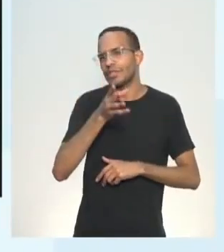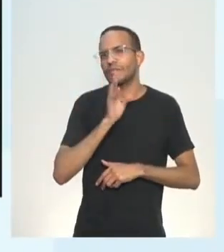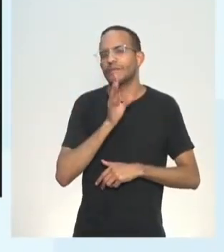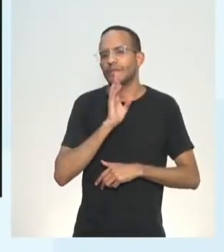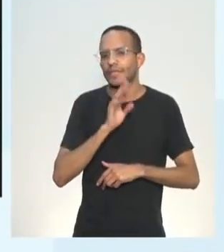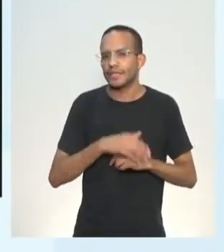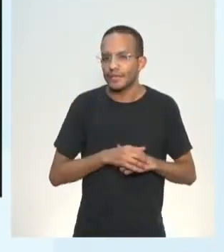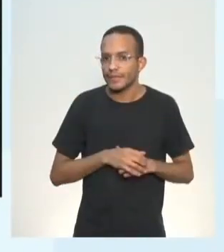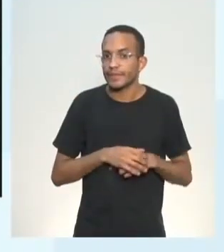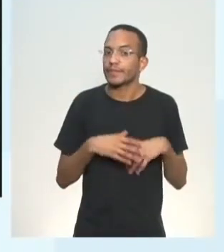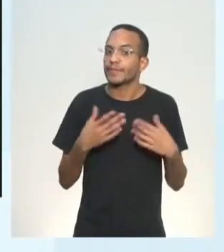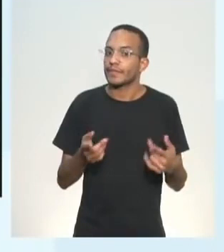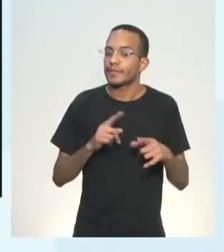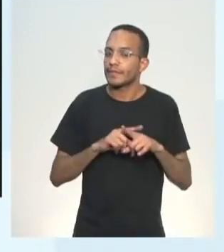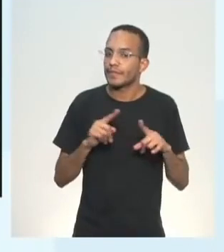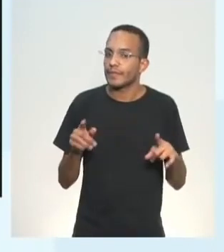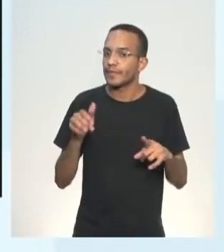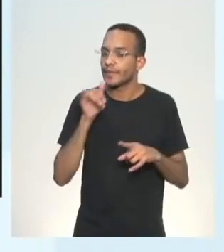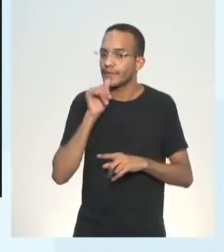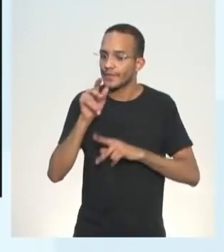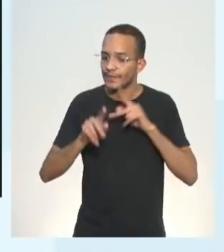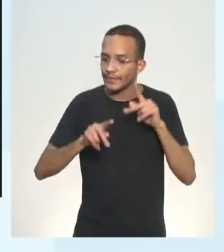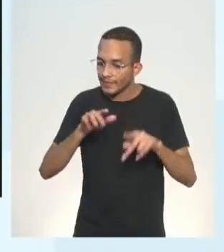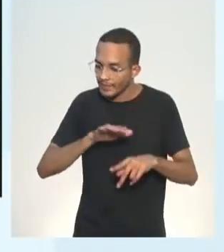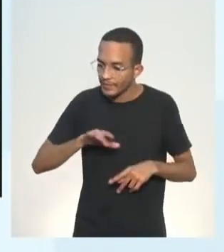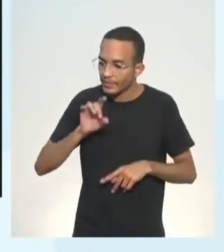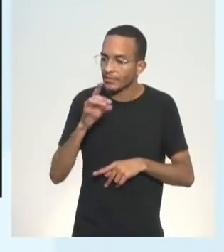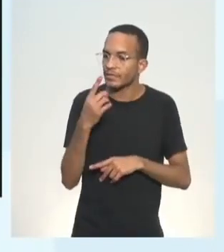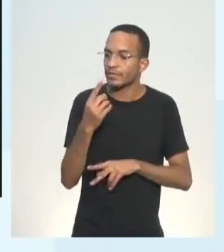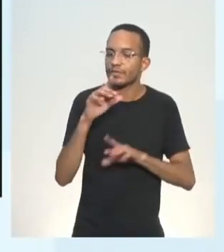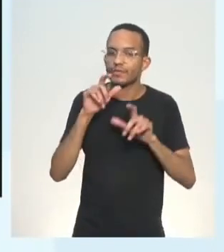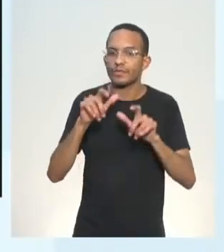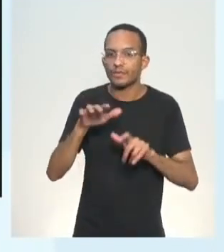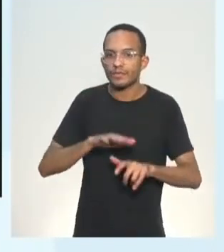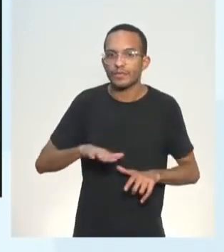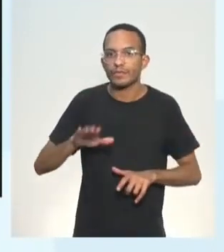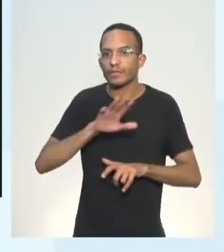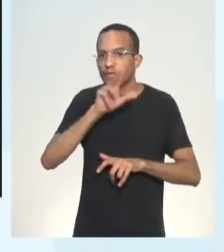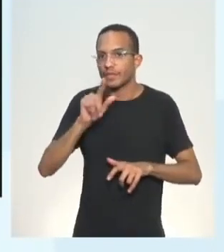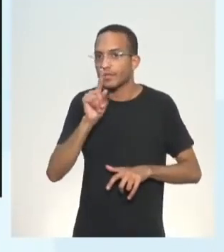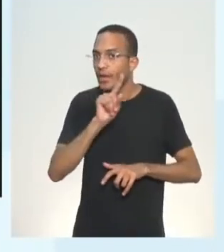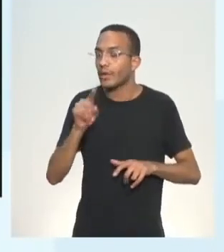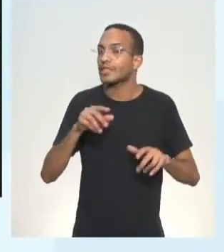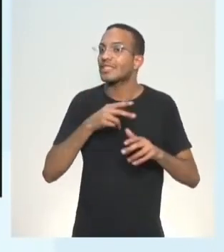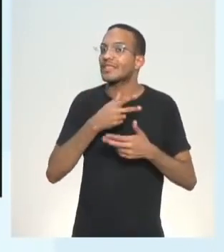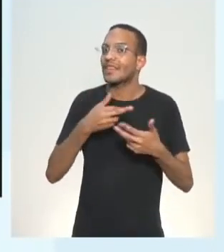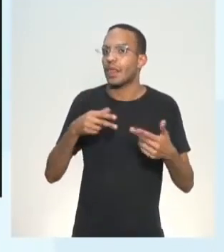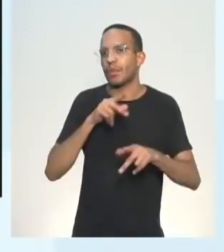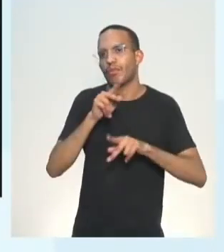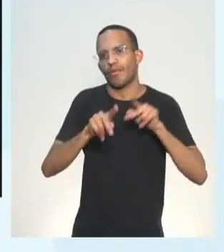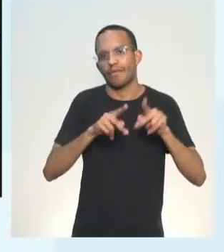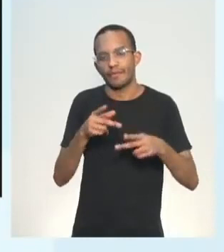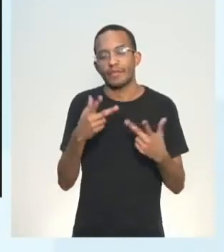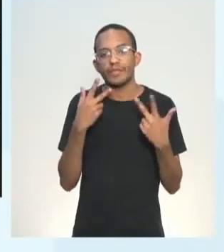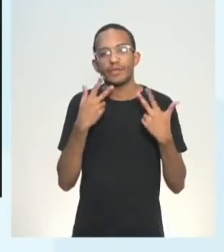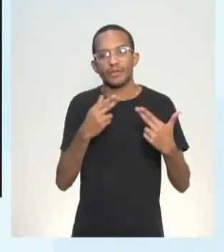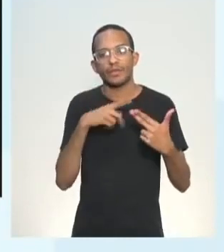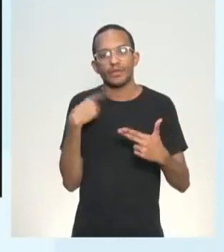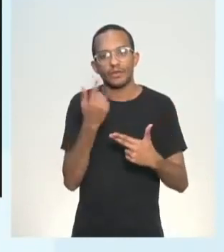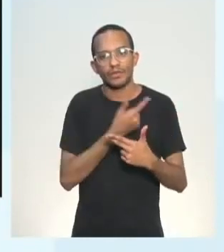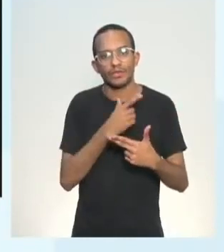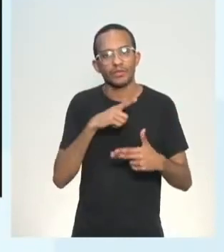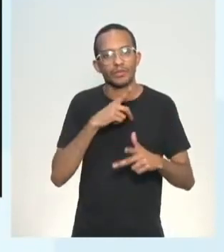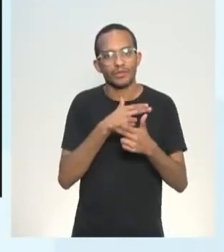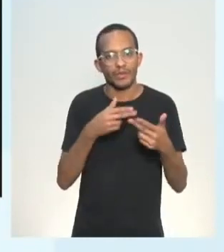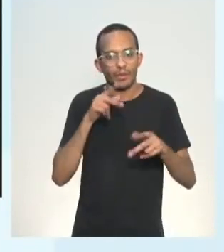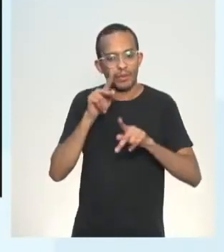bom? E aí, gente, só que não vinha um povo de um único lugar da África, eram vários povos também. Do mesmo jeito que nós tínhamos vários povos